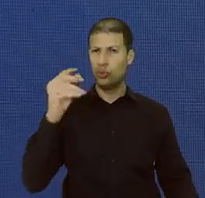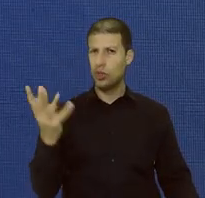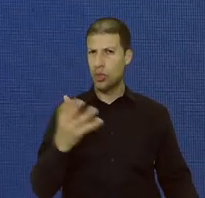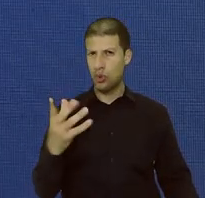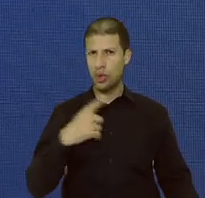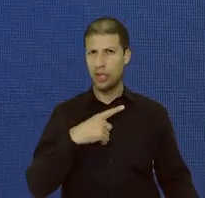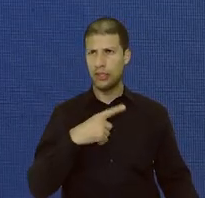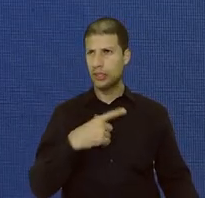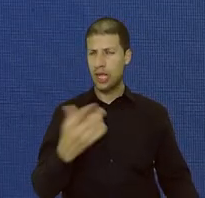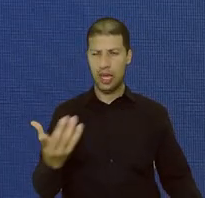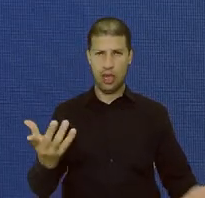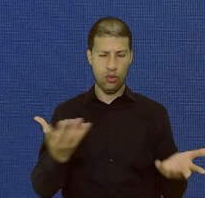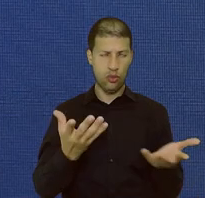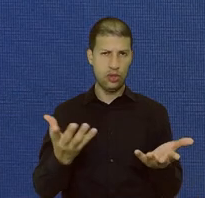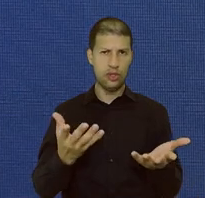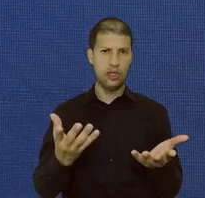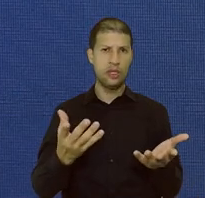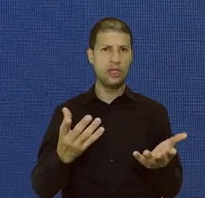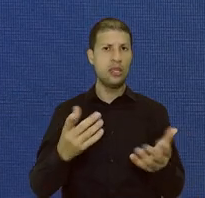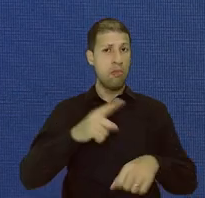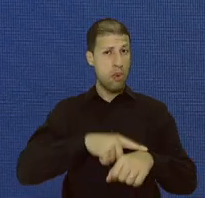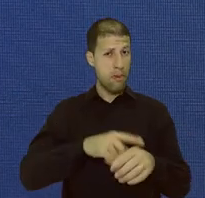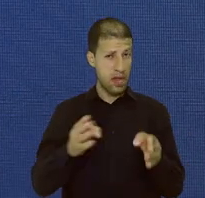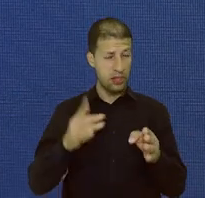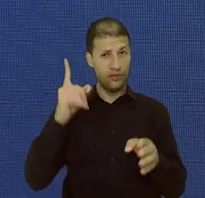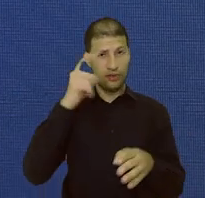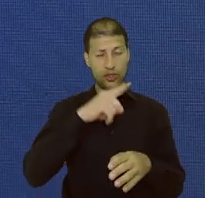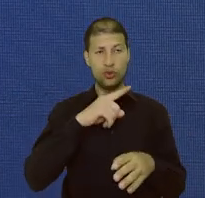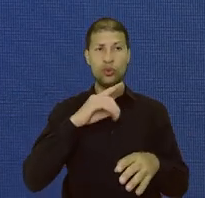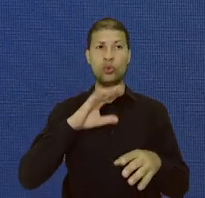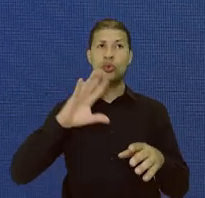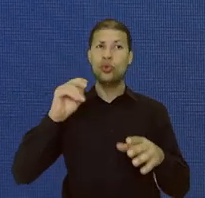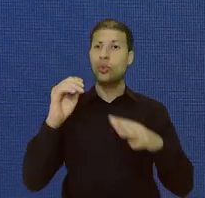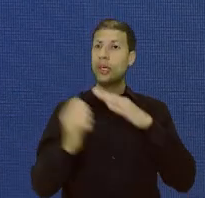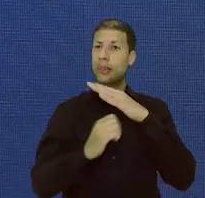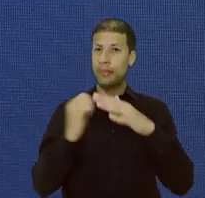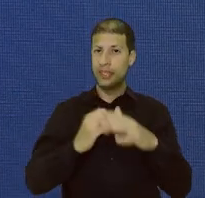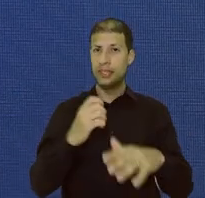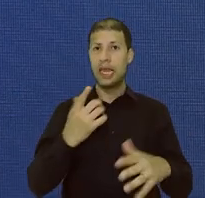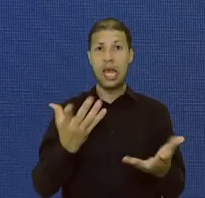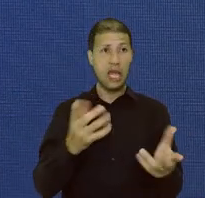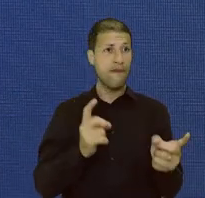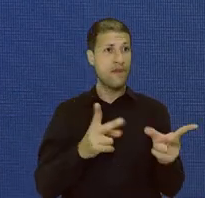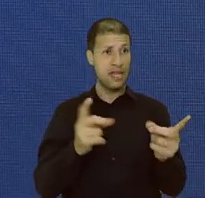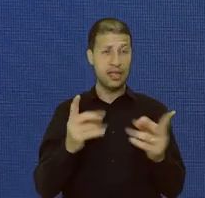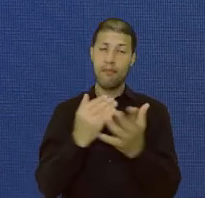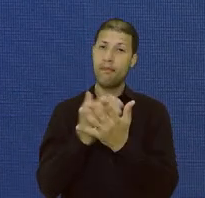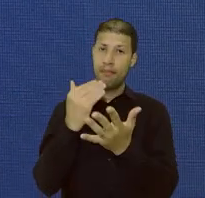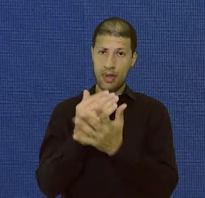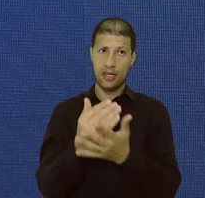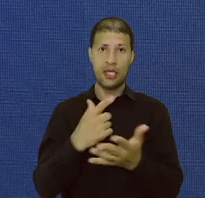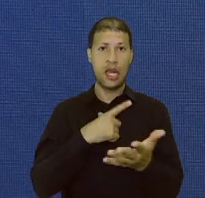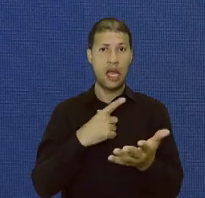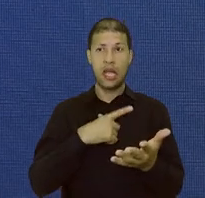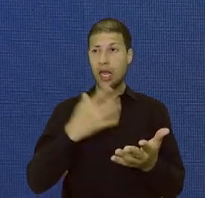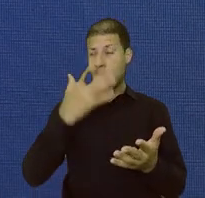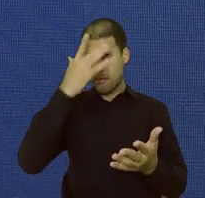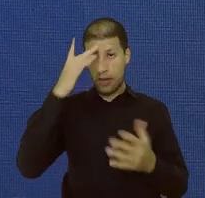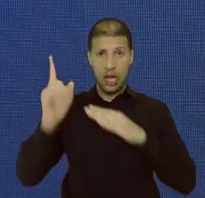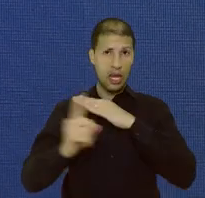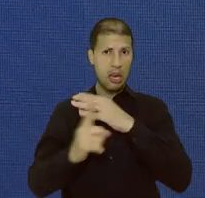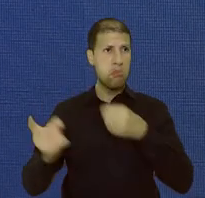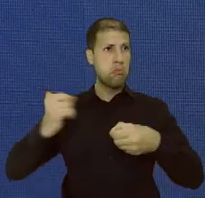gente tá discutindo momento difícil etc que toda a empresa ela ela quer vender mais ela quer engajar mais seus clientes então